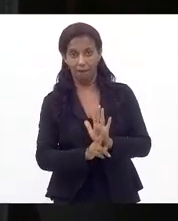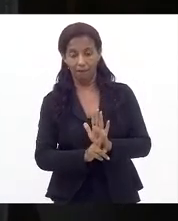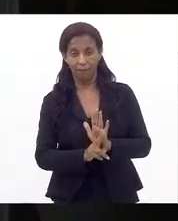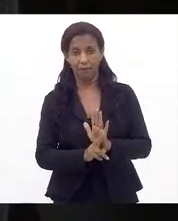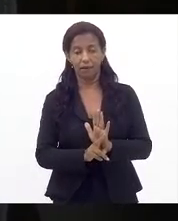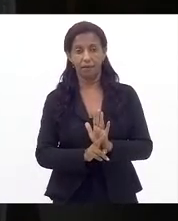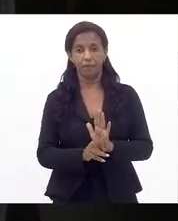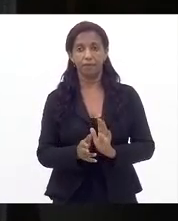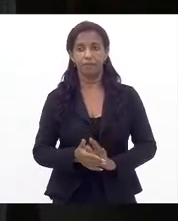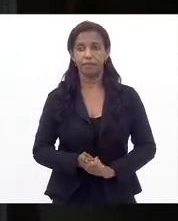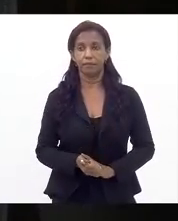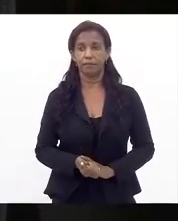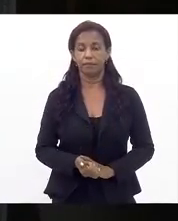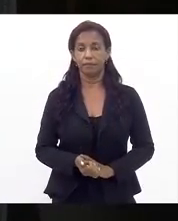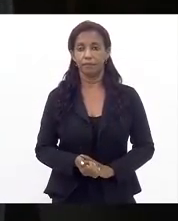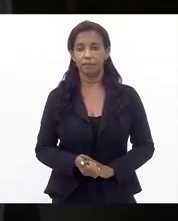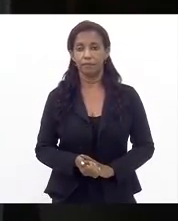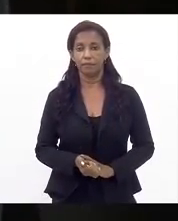com